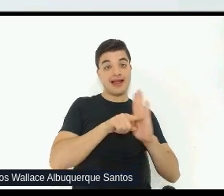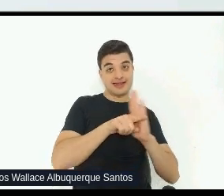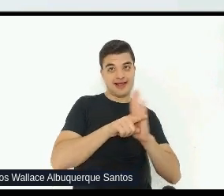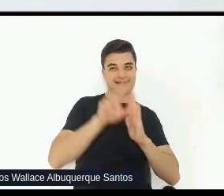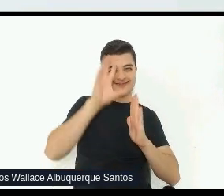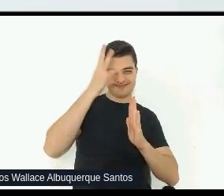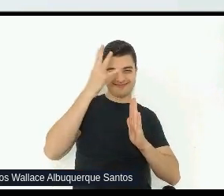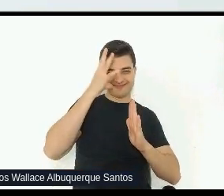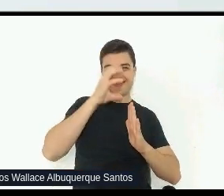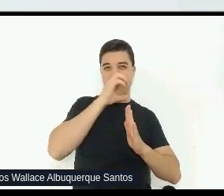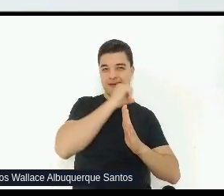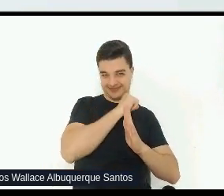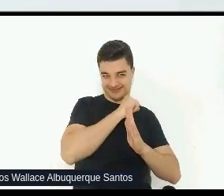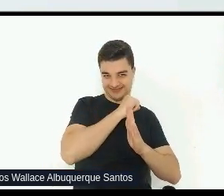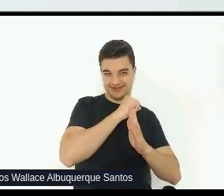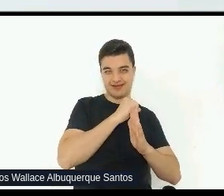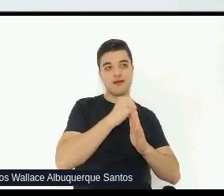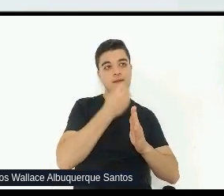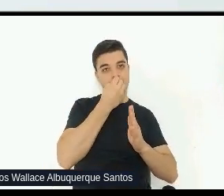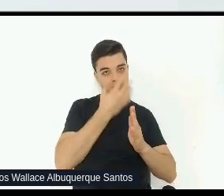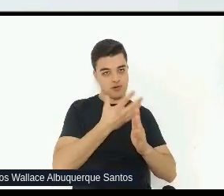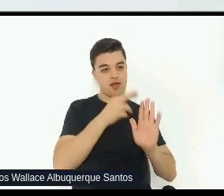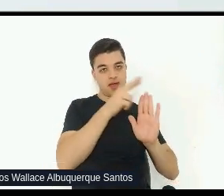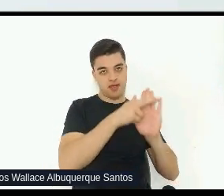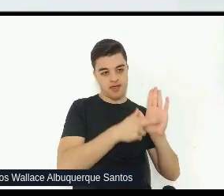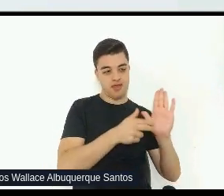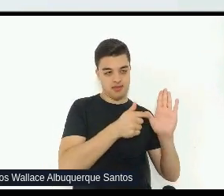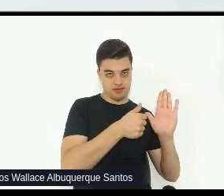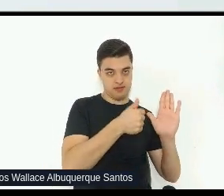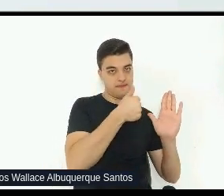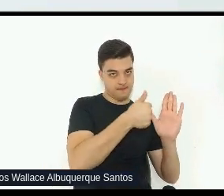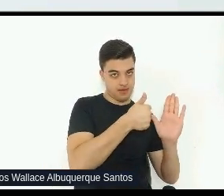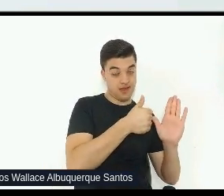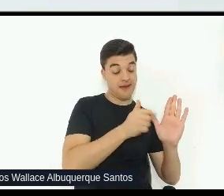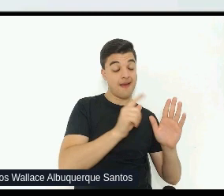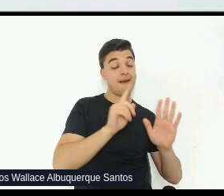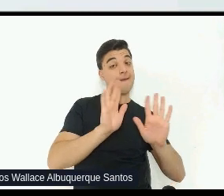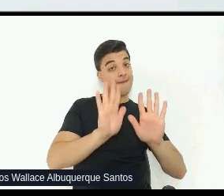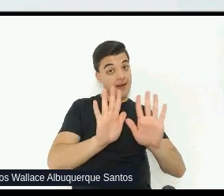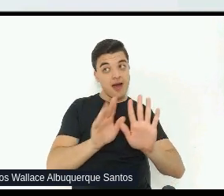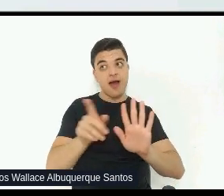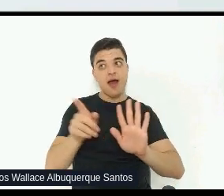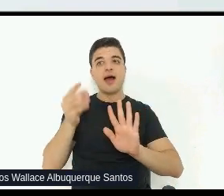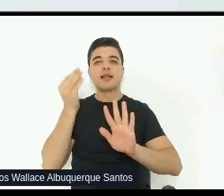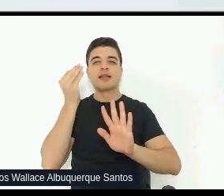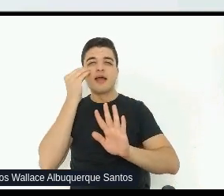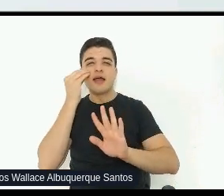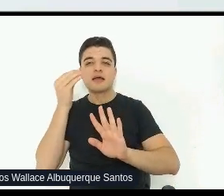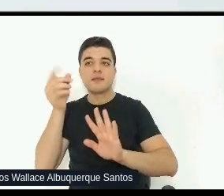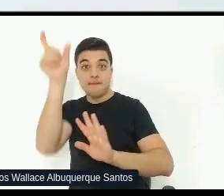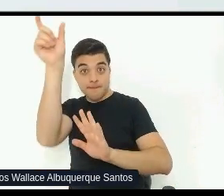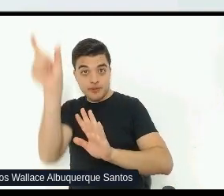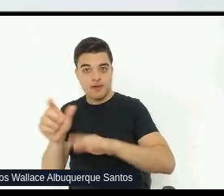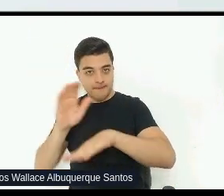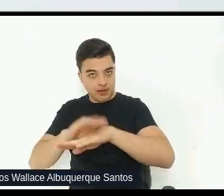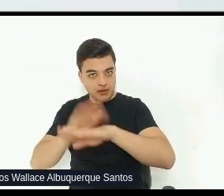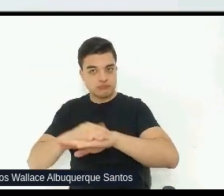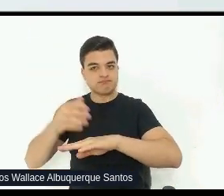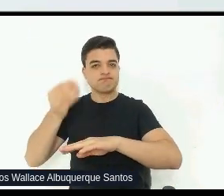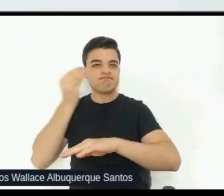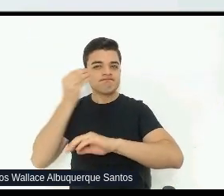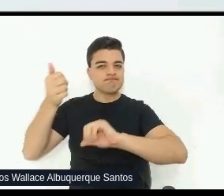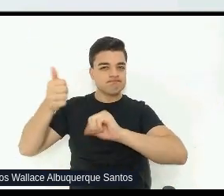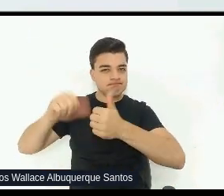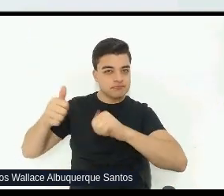basear nela, mas isso aqui não vai substituir o teste de usabilidade, não vai substituir um papo com o seu usuário, para que a gente consiga